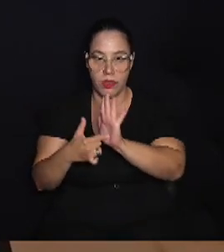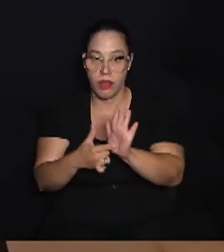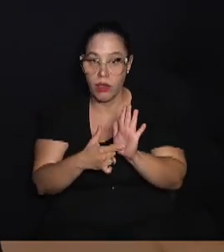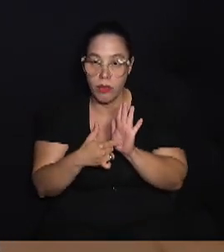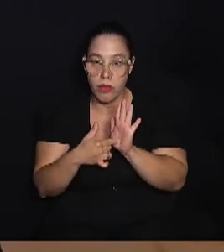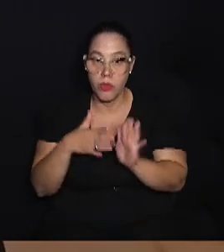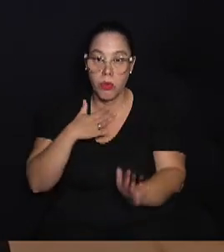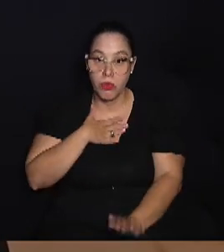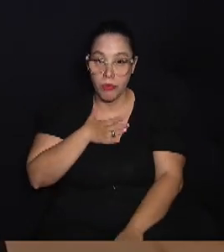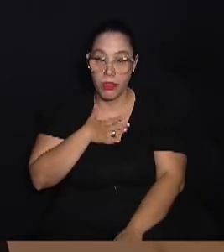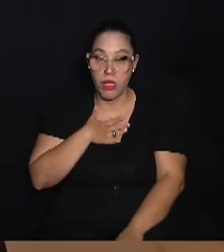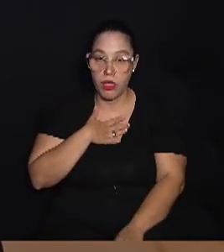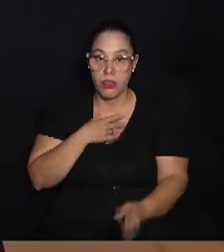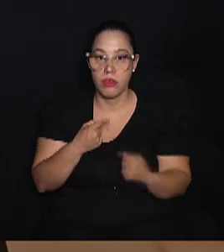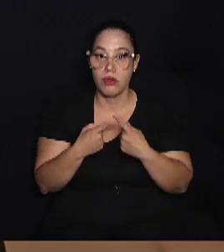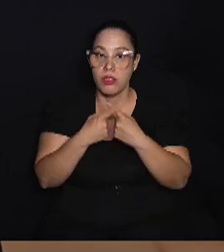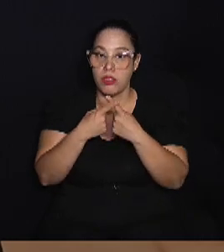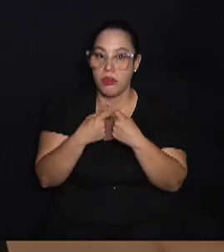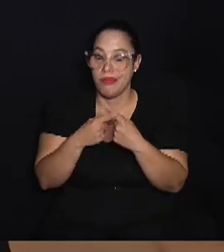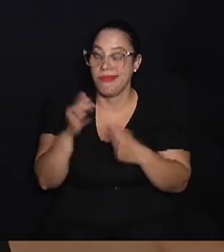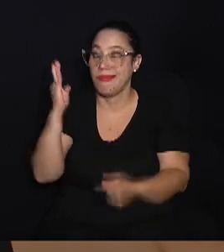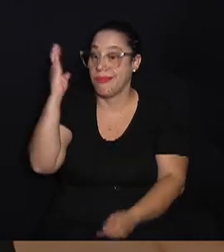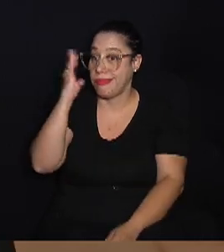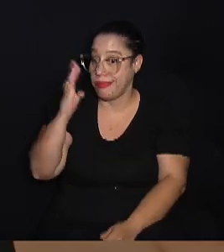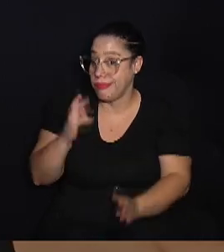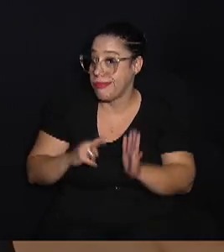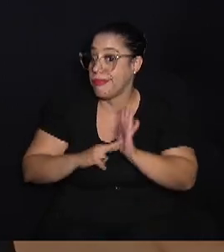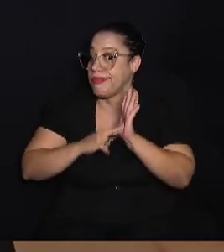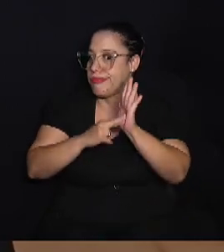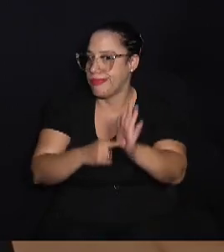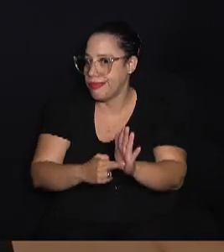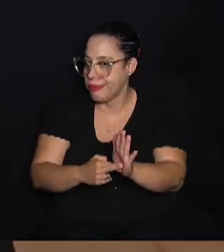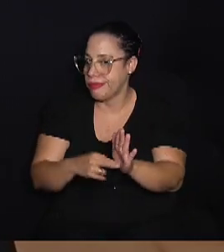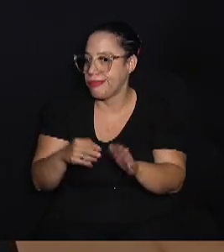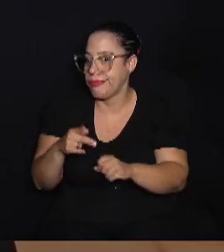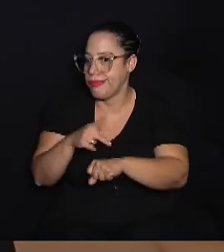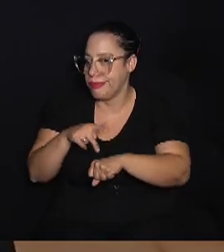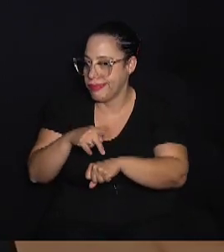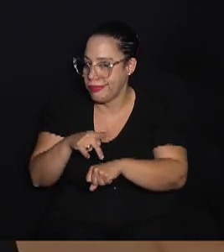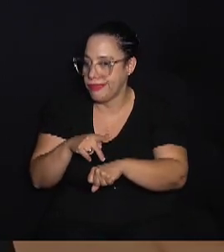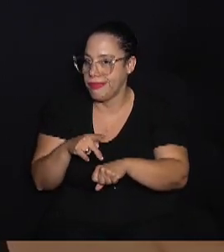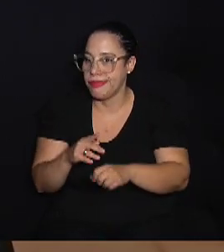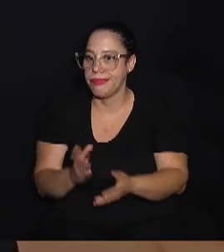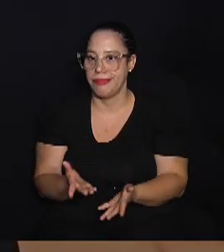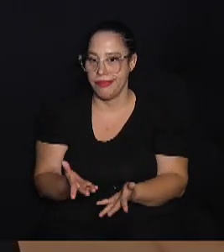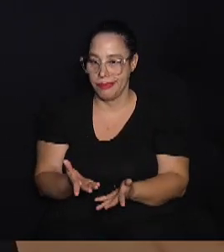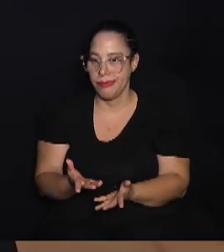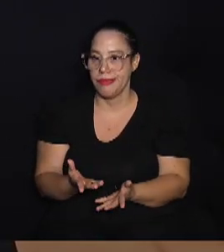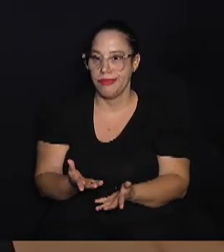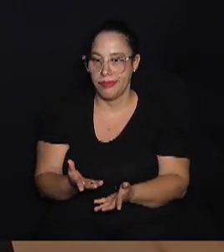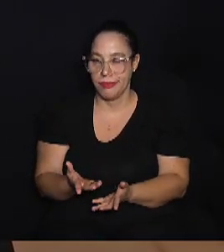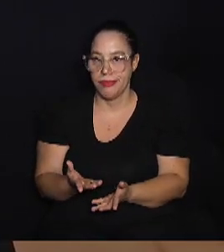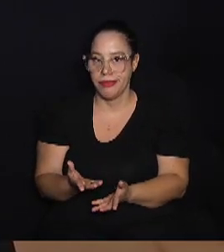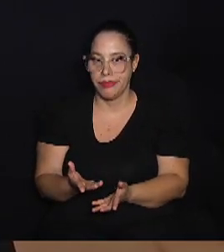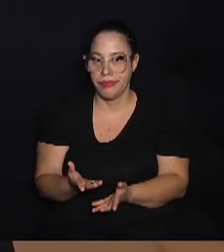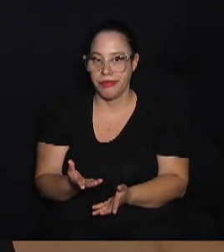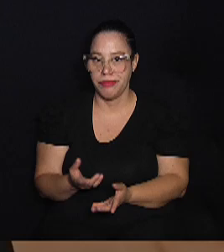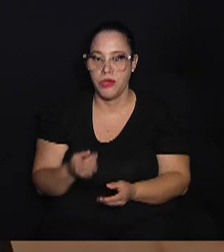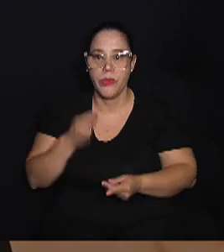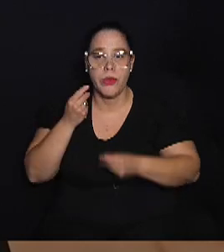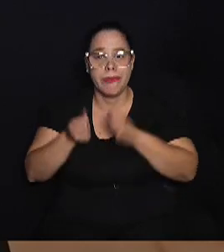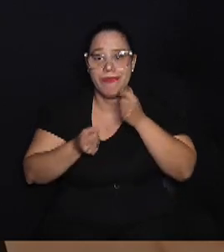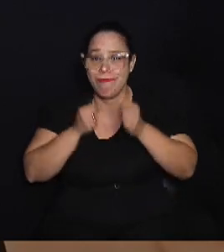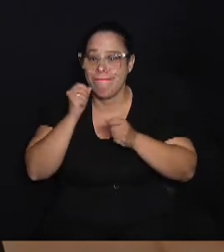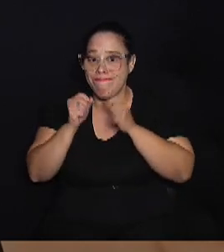time, estar na seleção representando meu país, isso aí é algo que não tem como explicar,